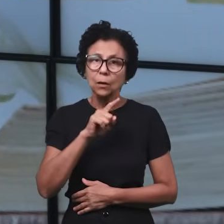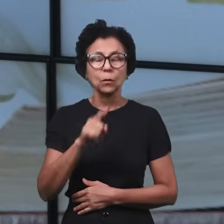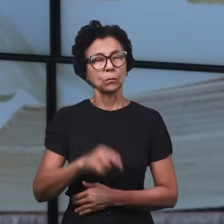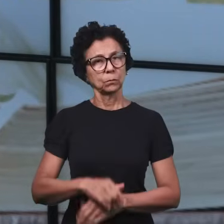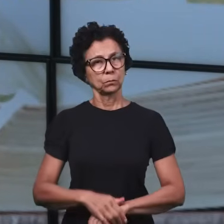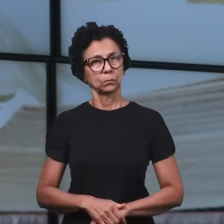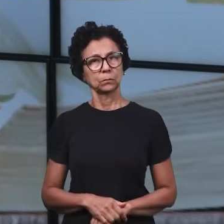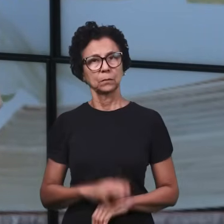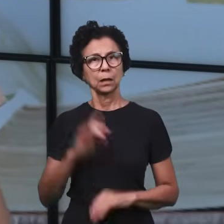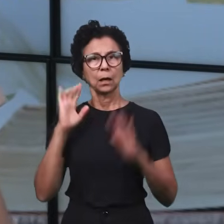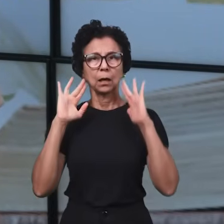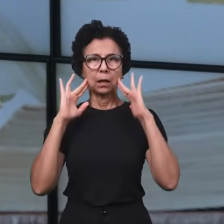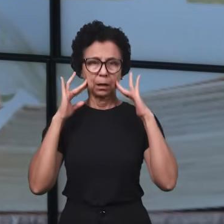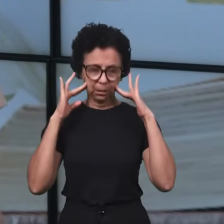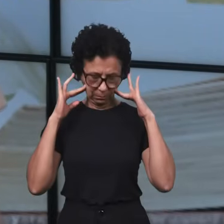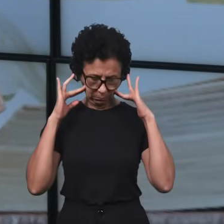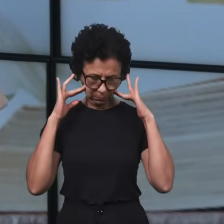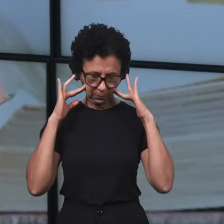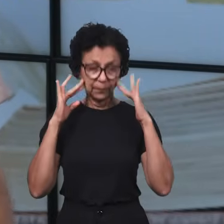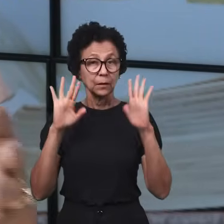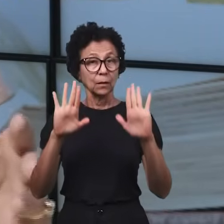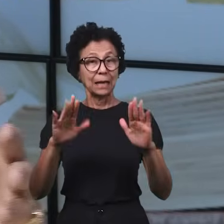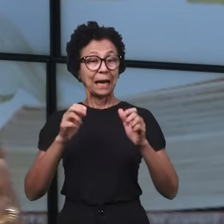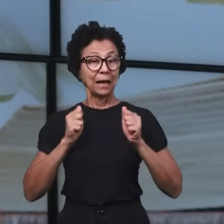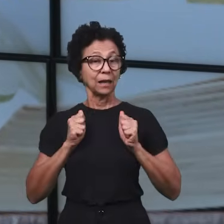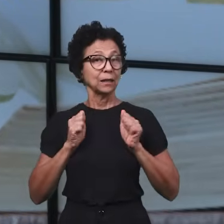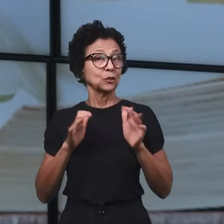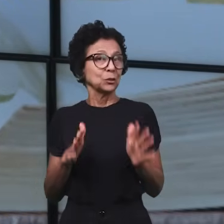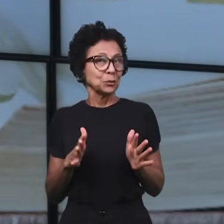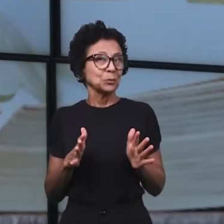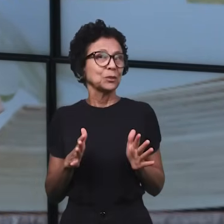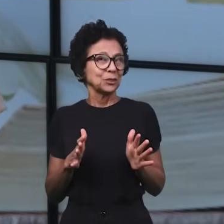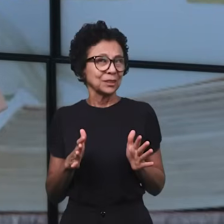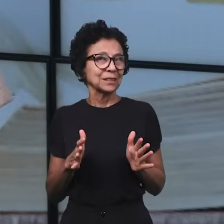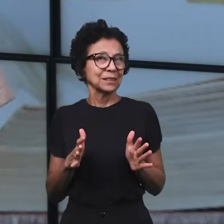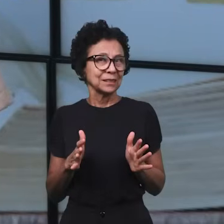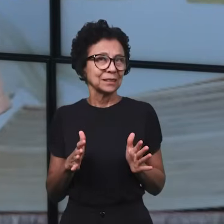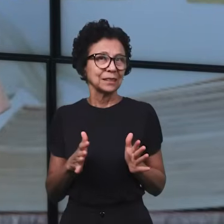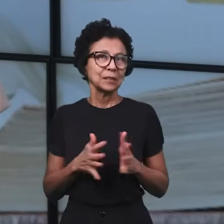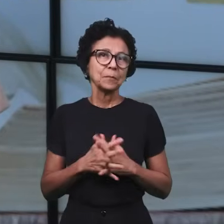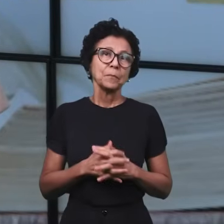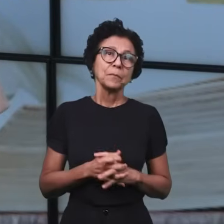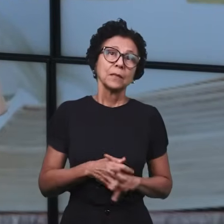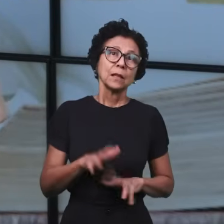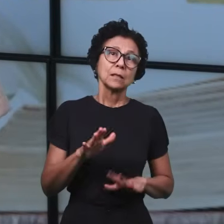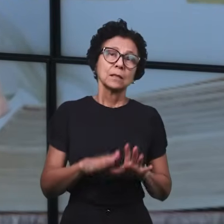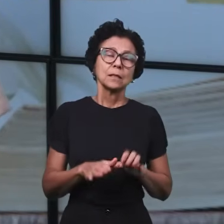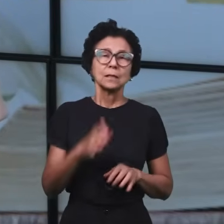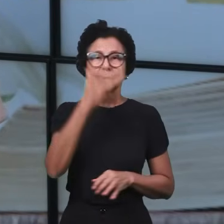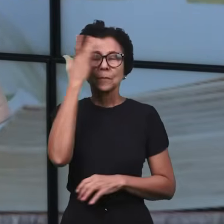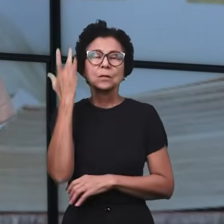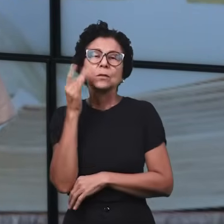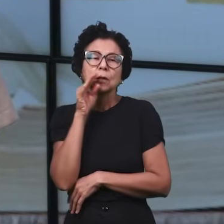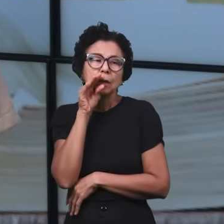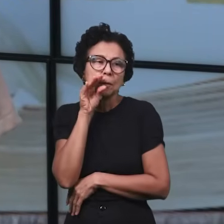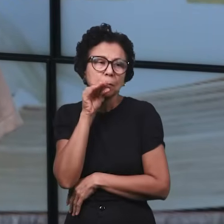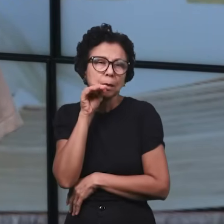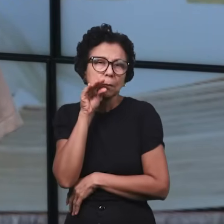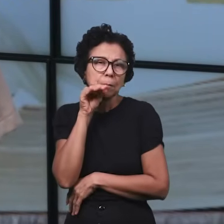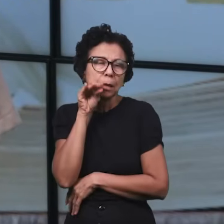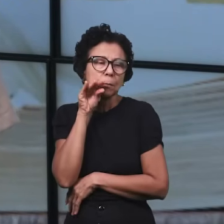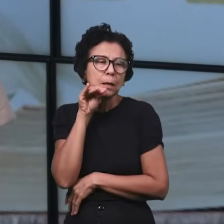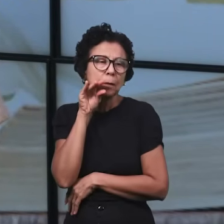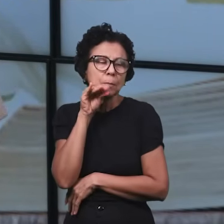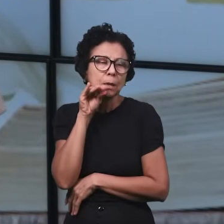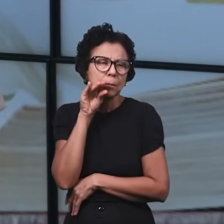A mansidão está nas atitudes, não exatamente naquilo que você fala. Às vezes a pessoa fala baixinho